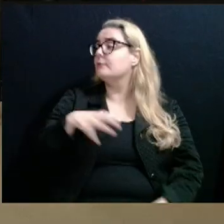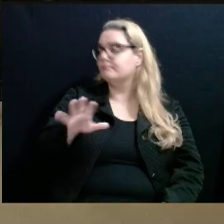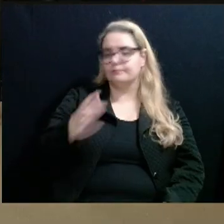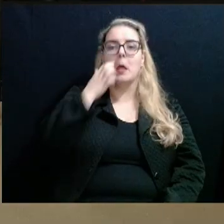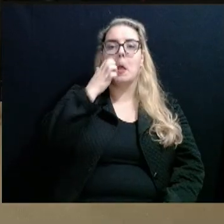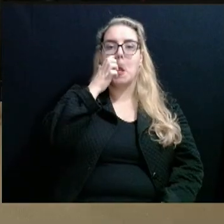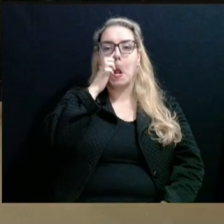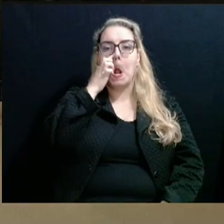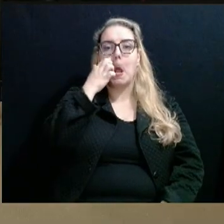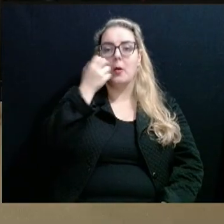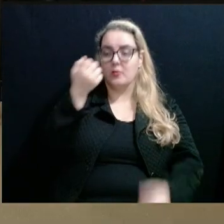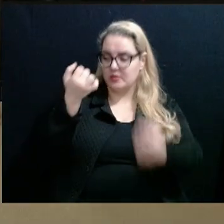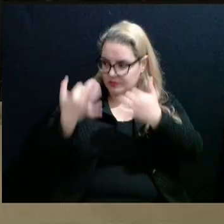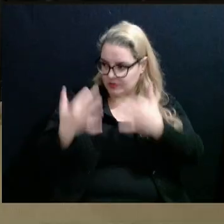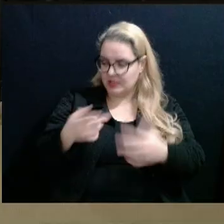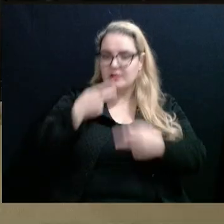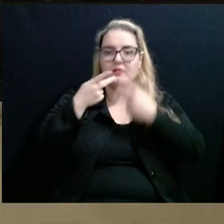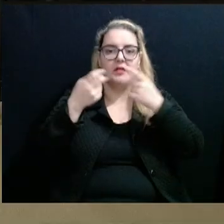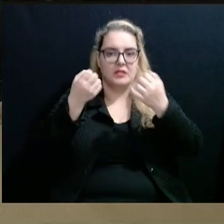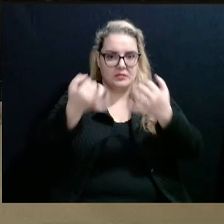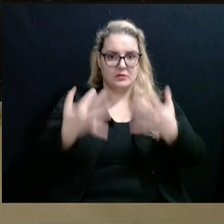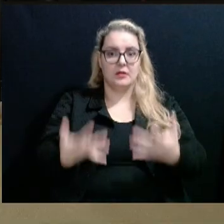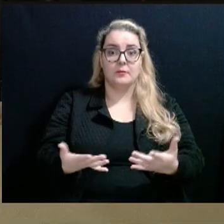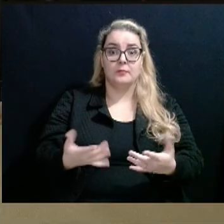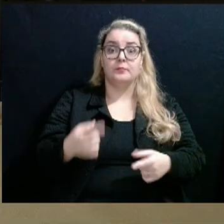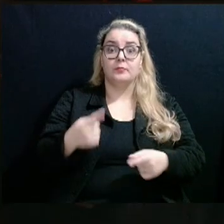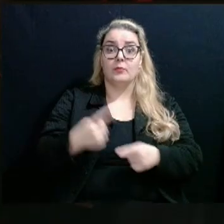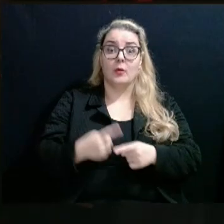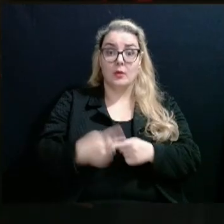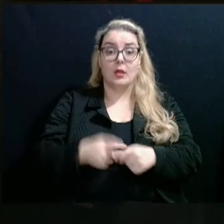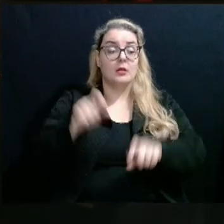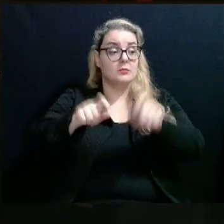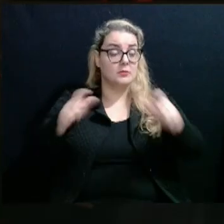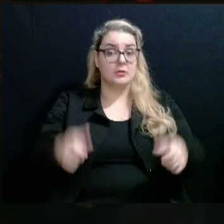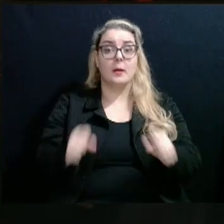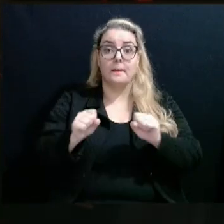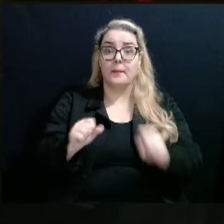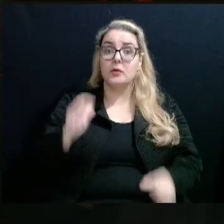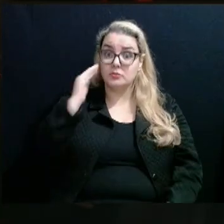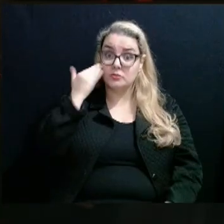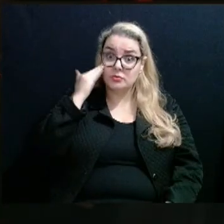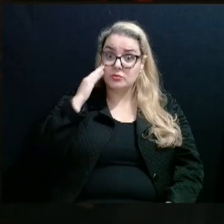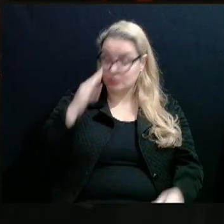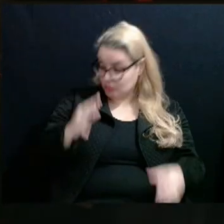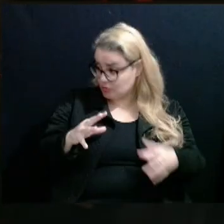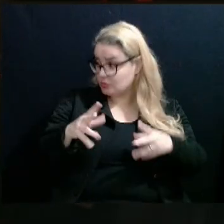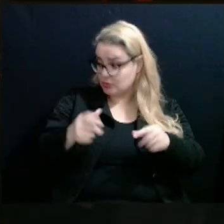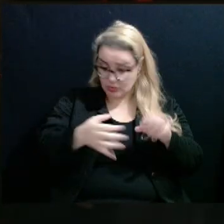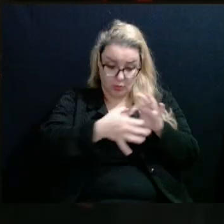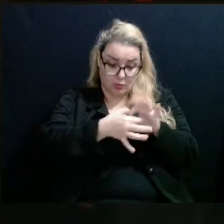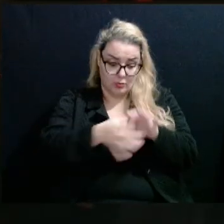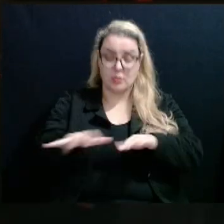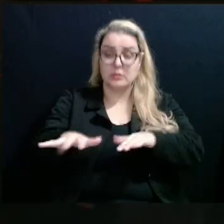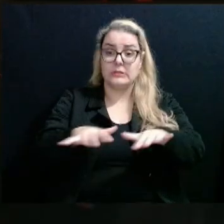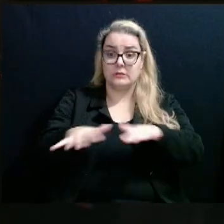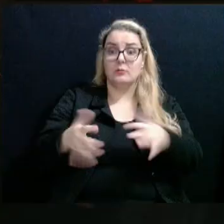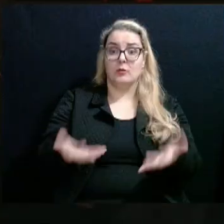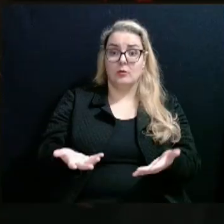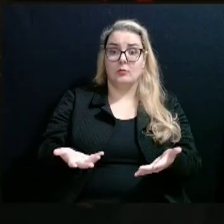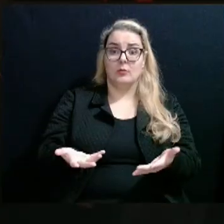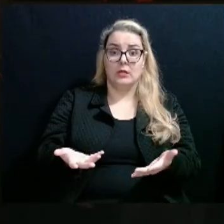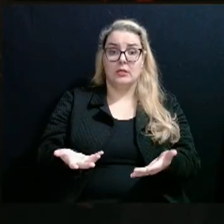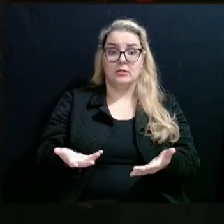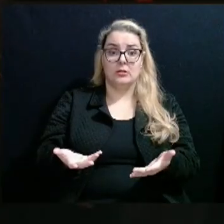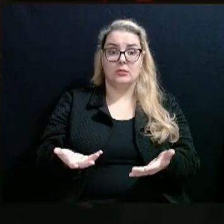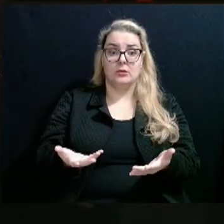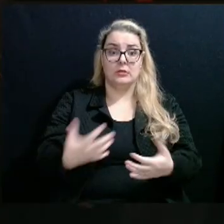explicar, orientar, né? Para que as pessoas possam entender todo esse movimento desse estilo de vida